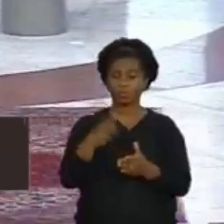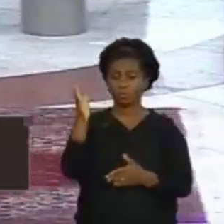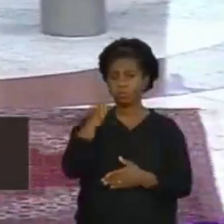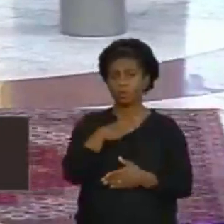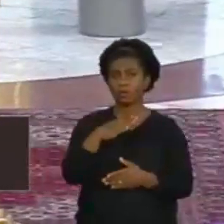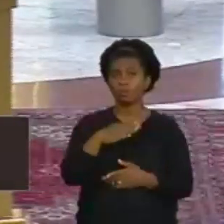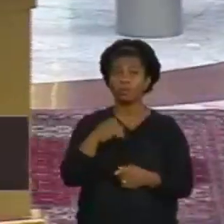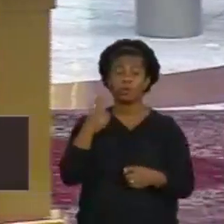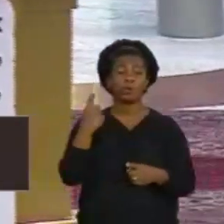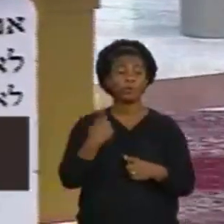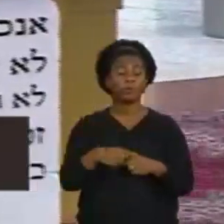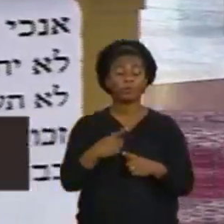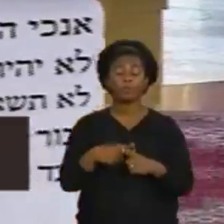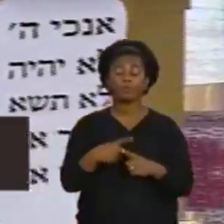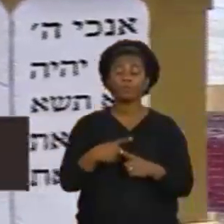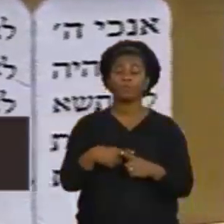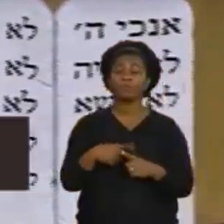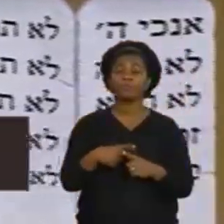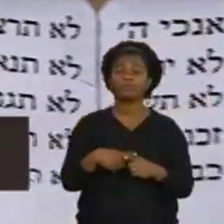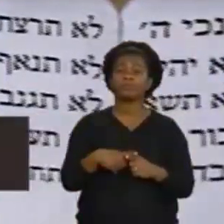é